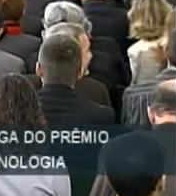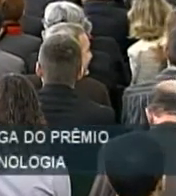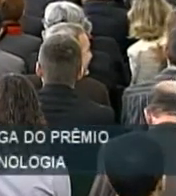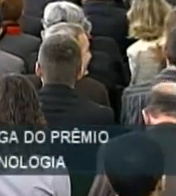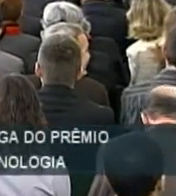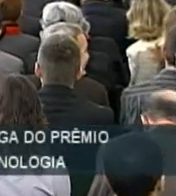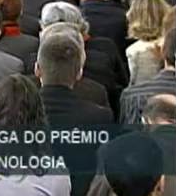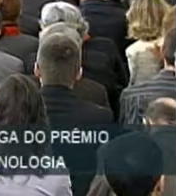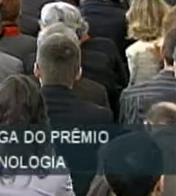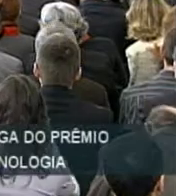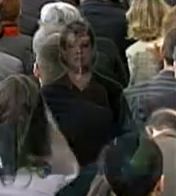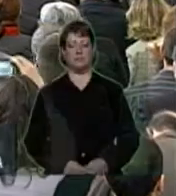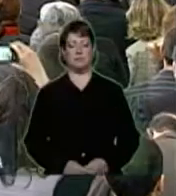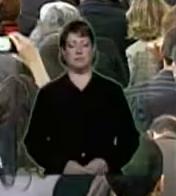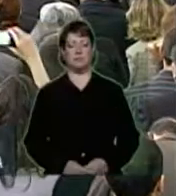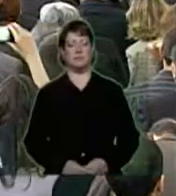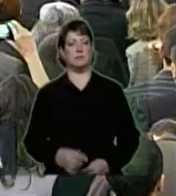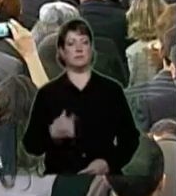Queria,